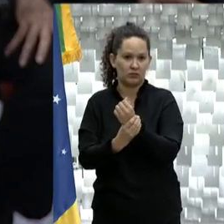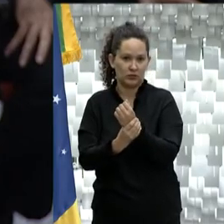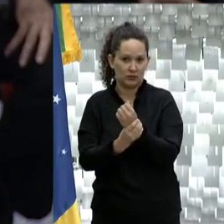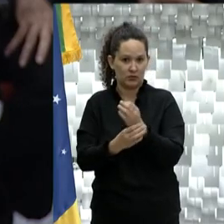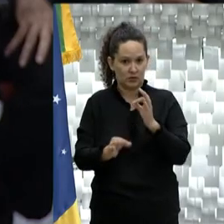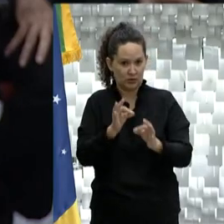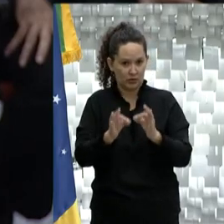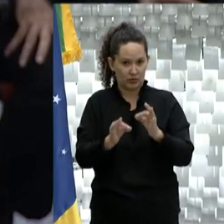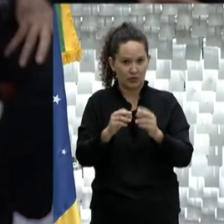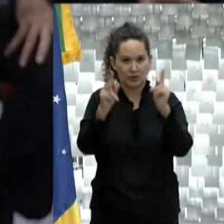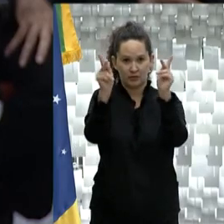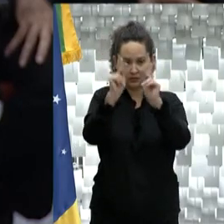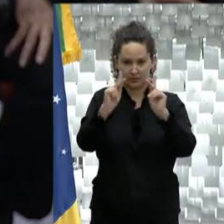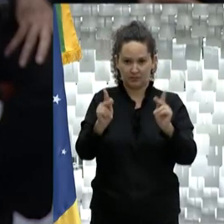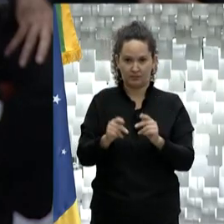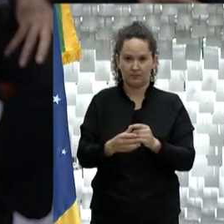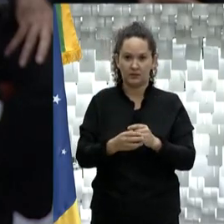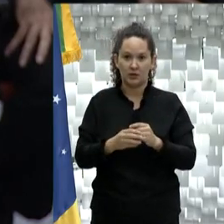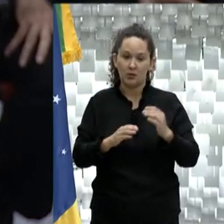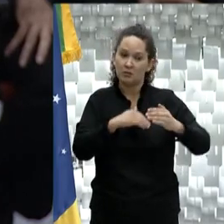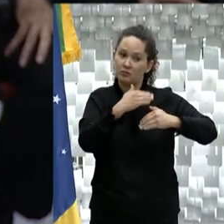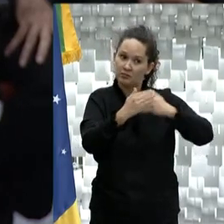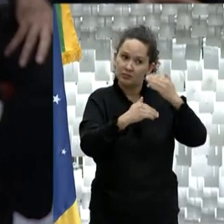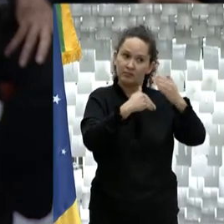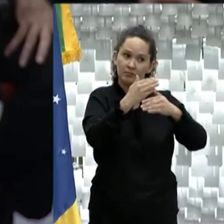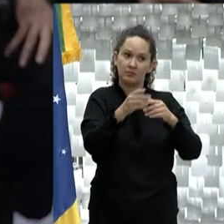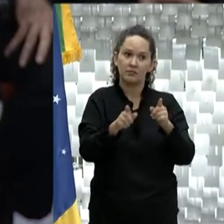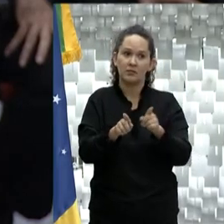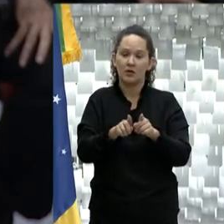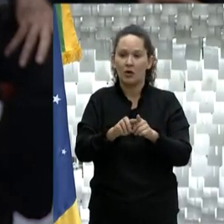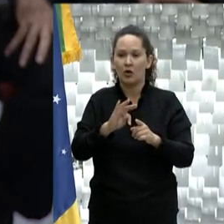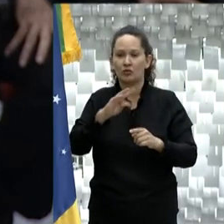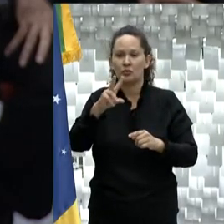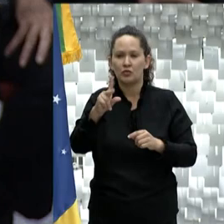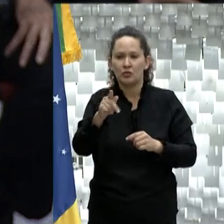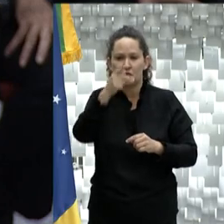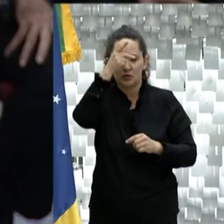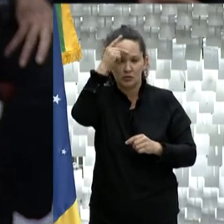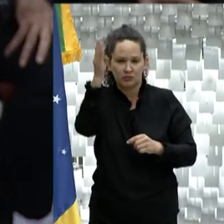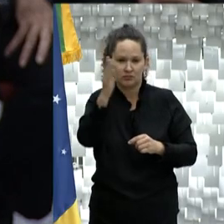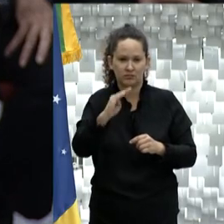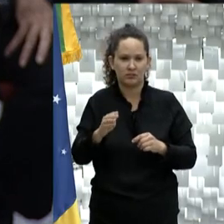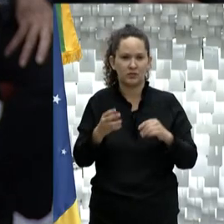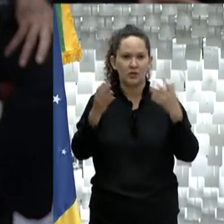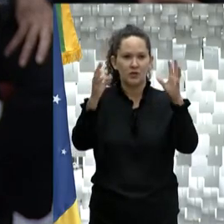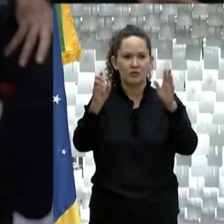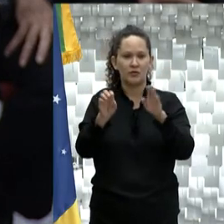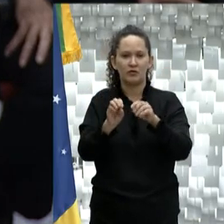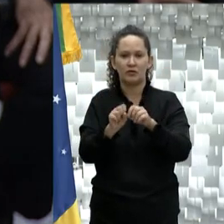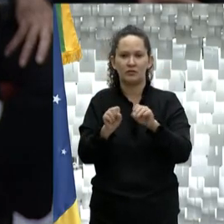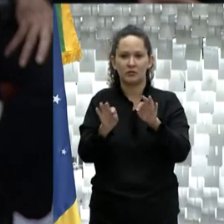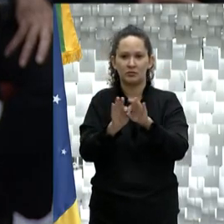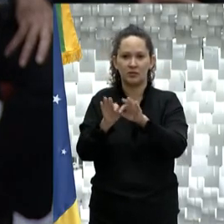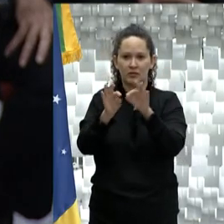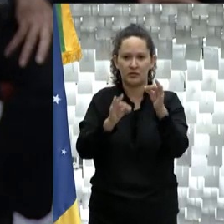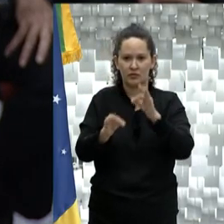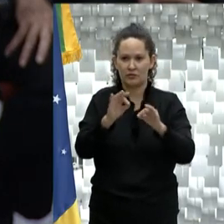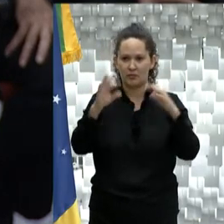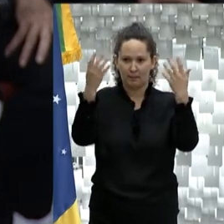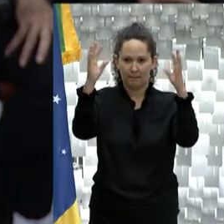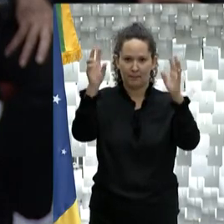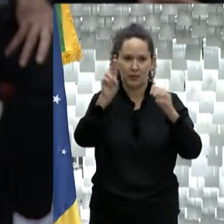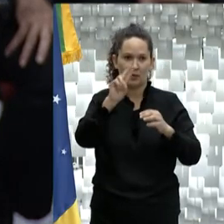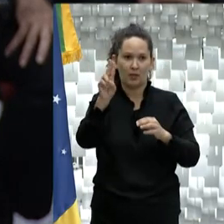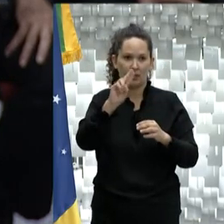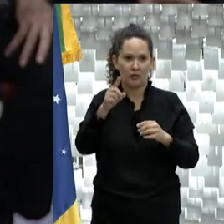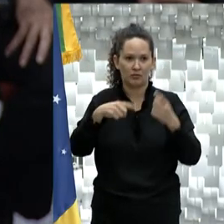jurídica, da paz, da prosperidade para todos os brasileiros. Viva o Superior Tribunal de Justiça, parabéns, em nome